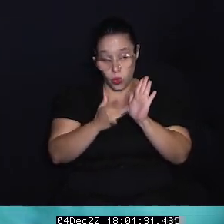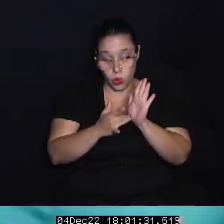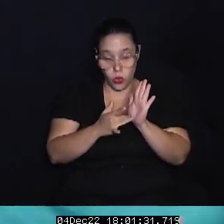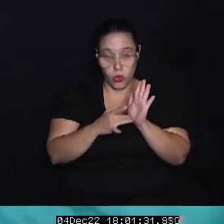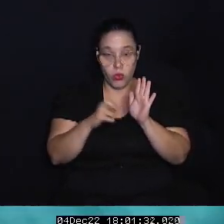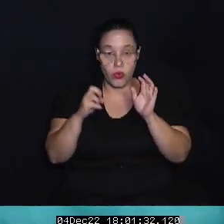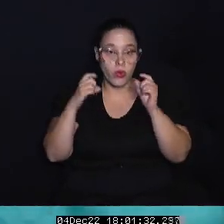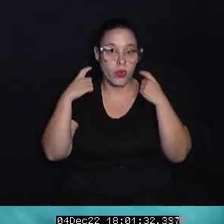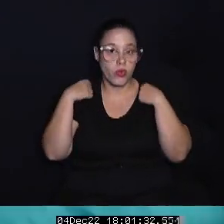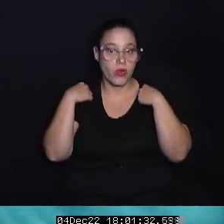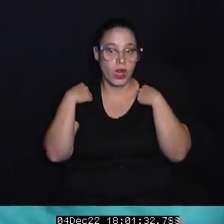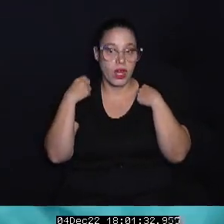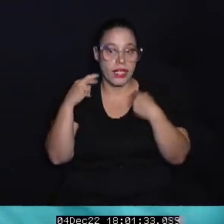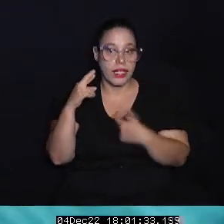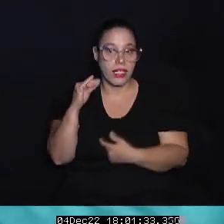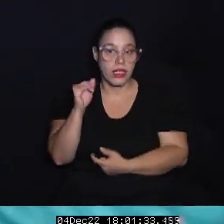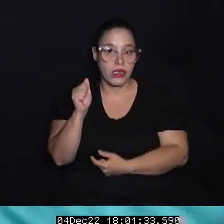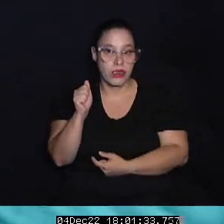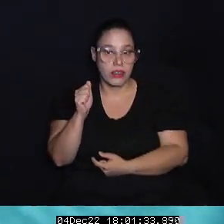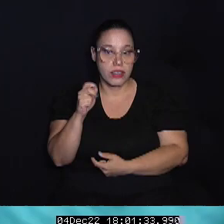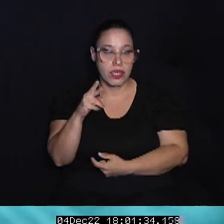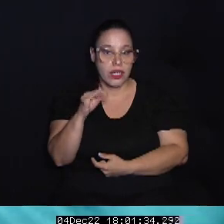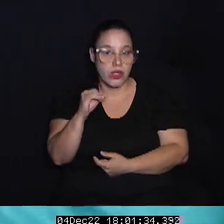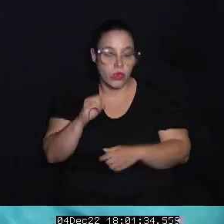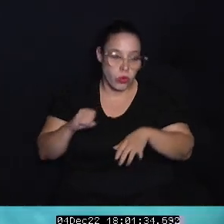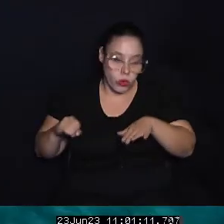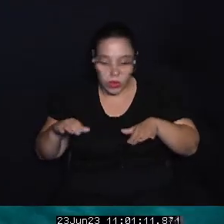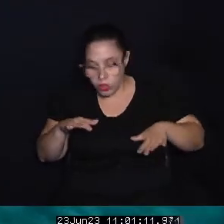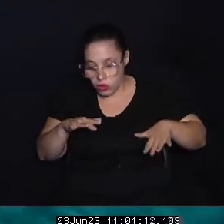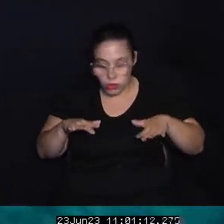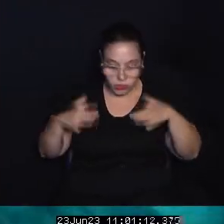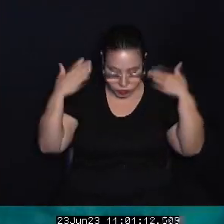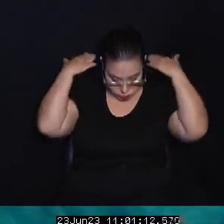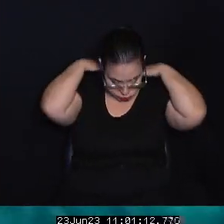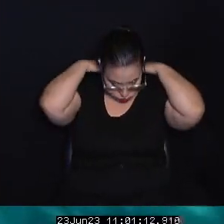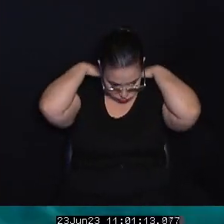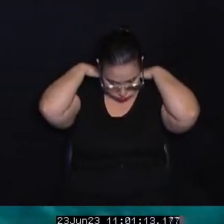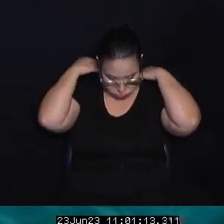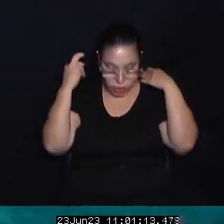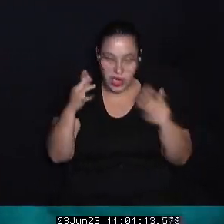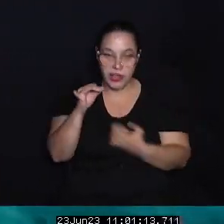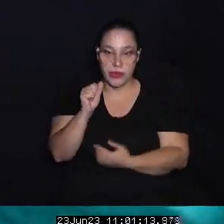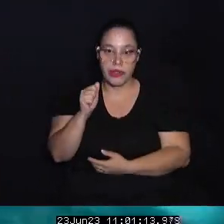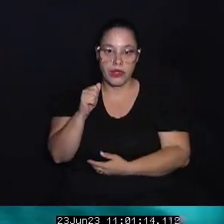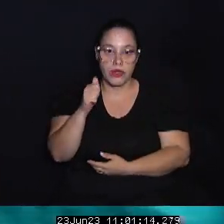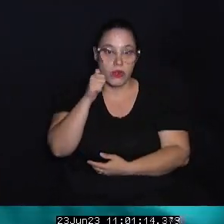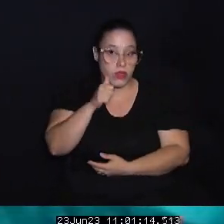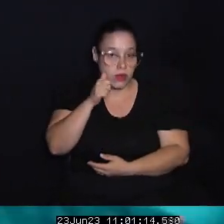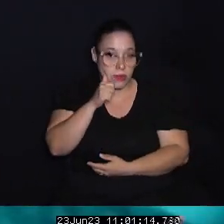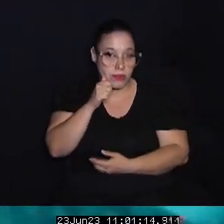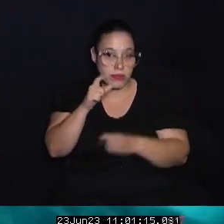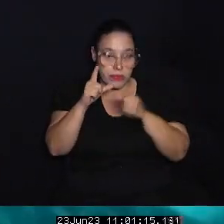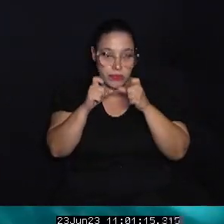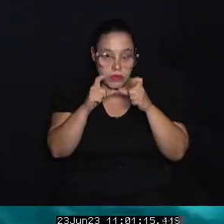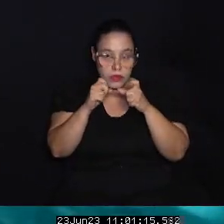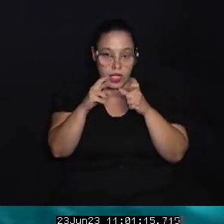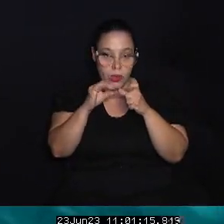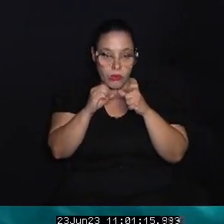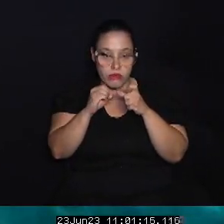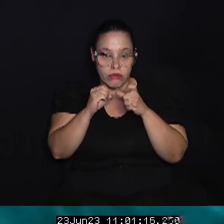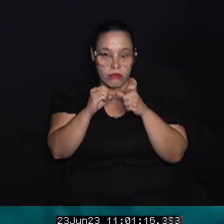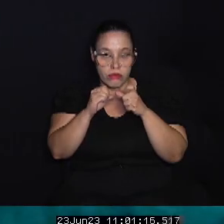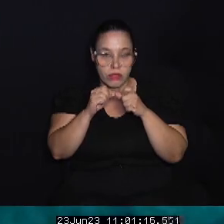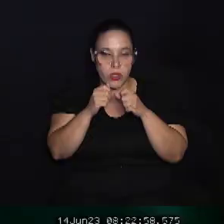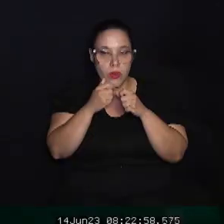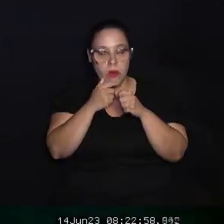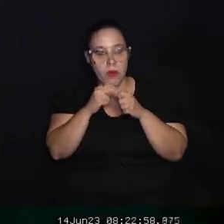as imagens, os cientistas fixaram as câmeras rastreadoras e sensores de movimento nas costas dessas leoas fêmeas, com adesivos